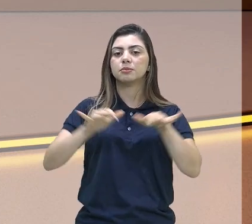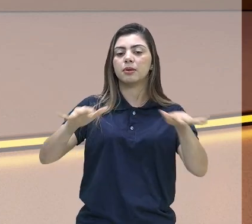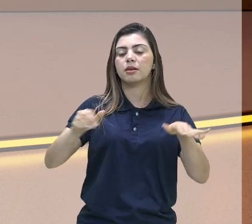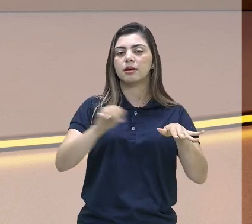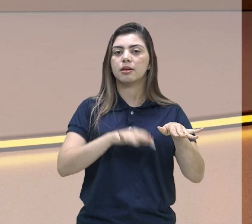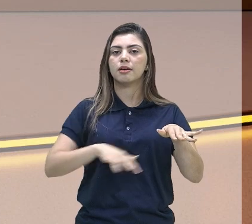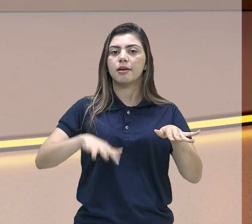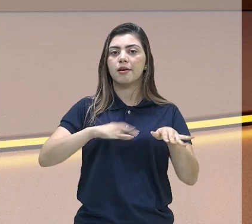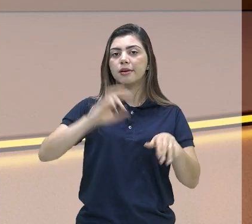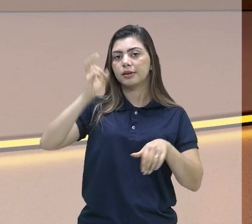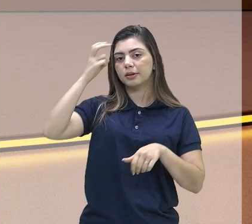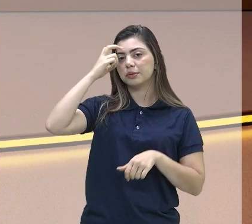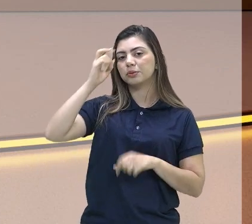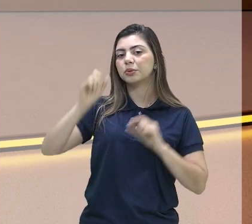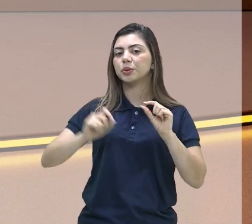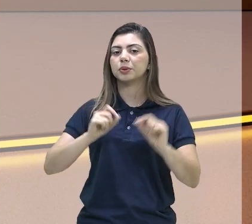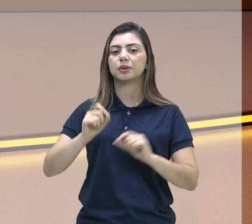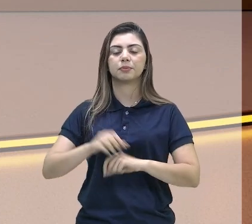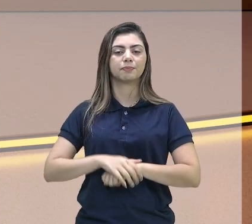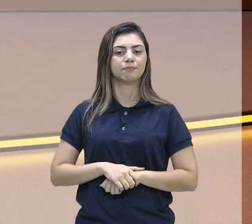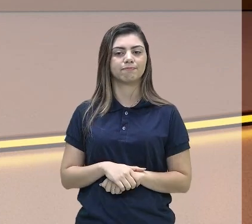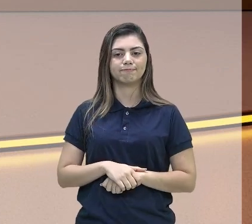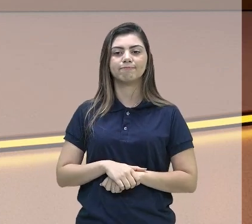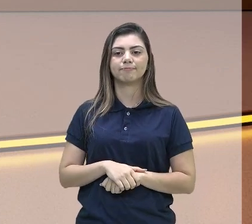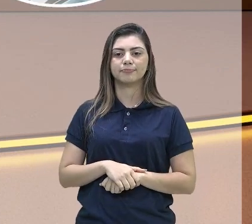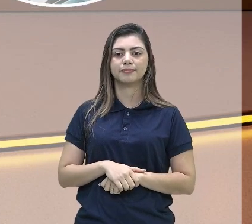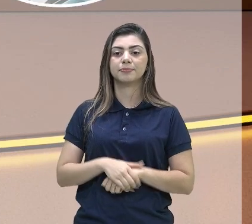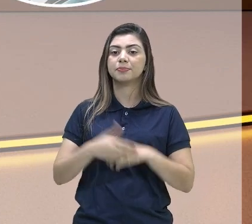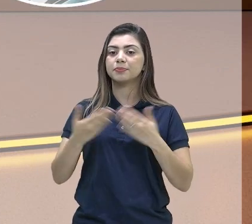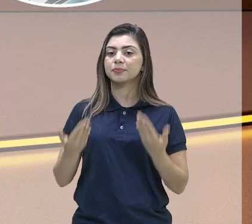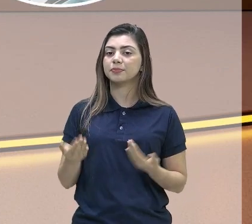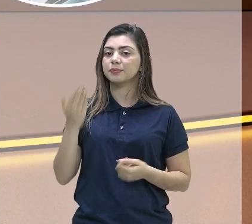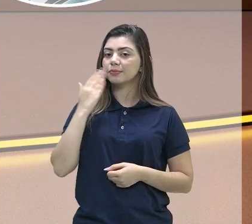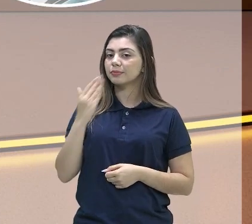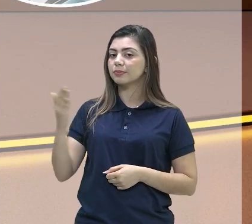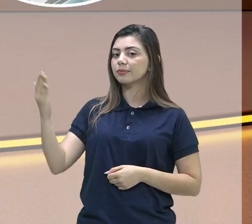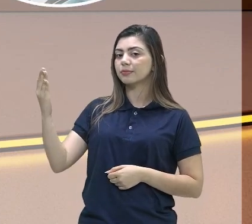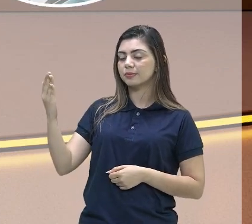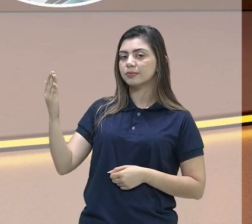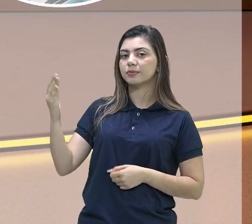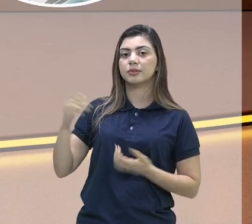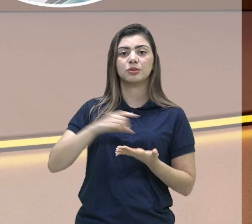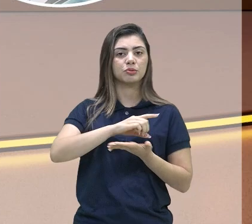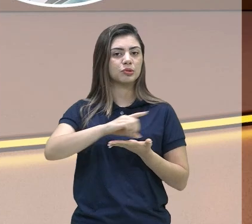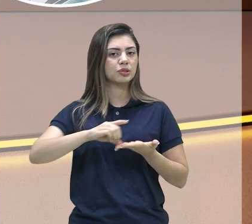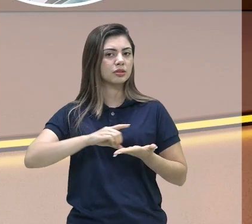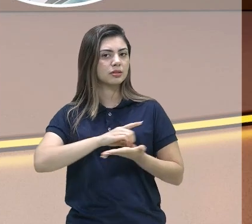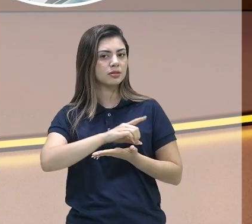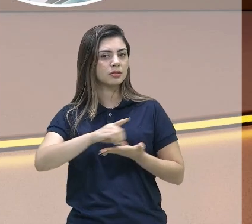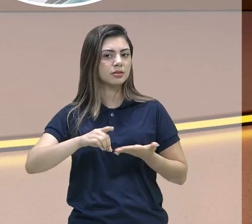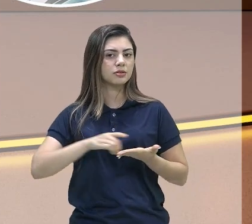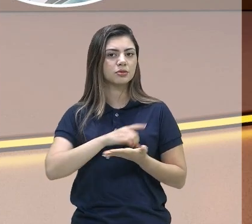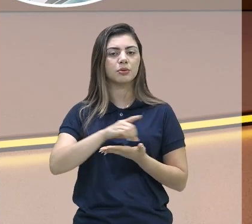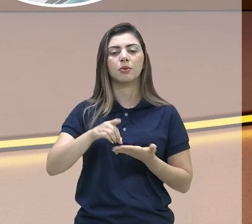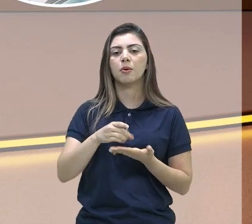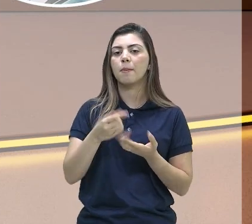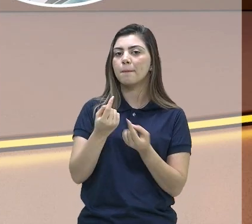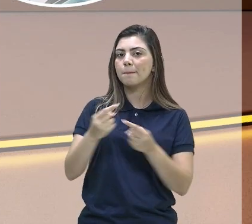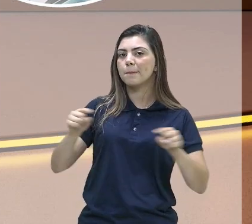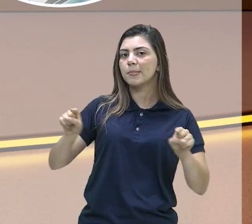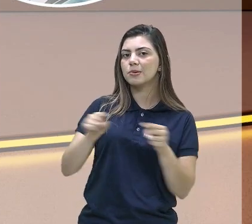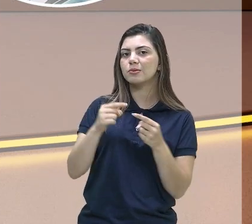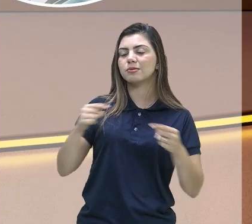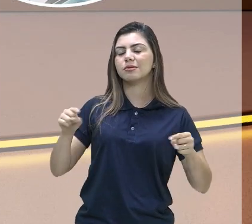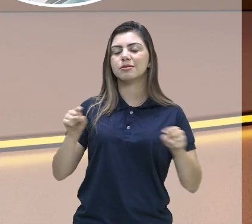indústria cultural. Vejam bem, é um outro produto que é o disco, o entretenimento da música.